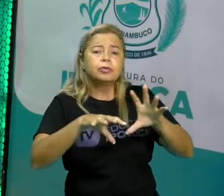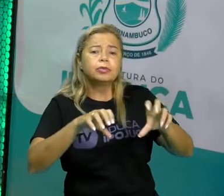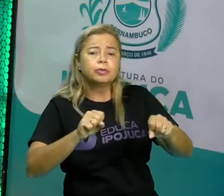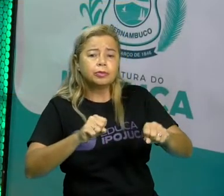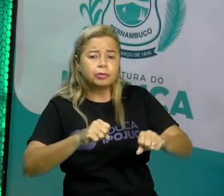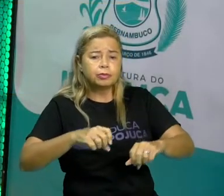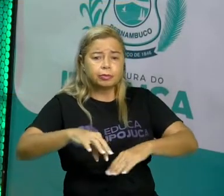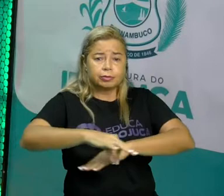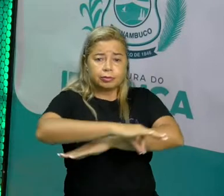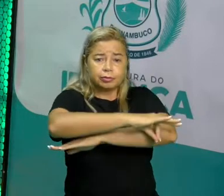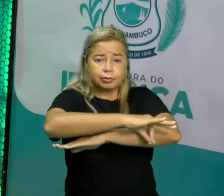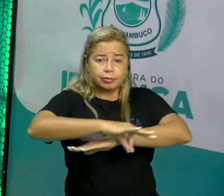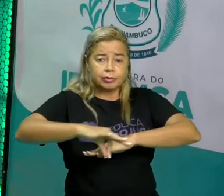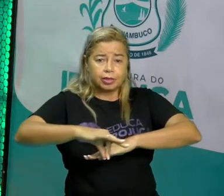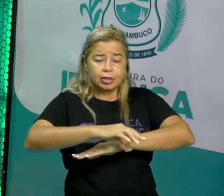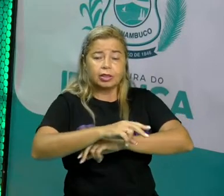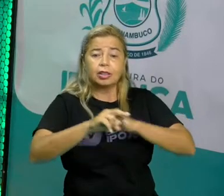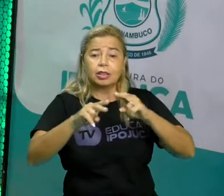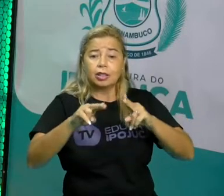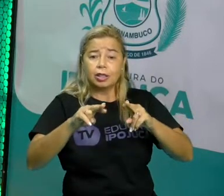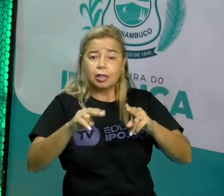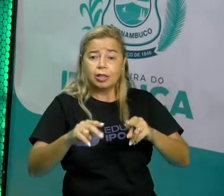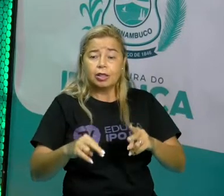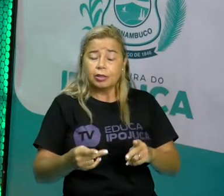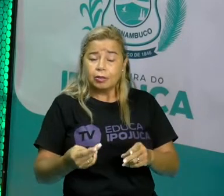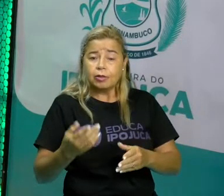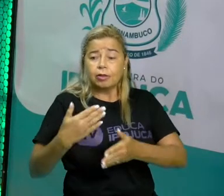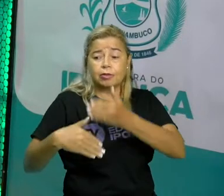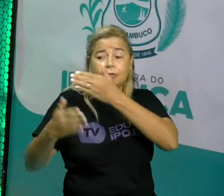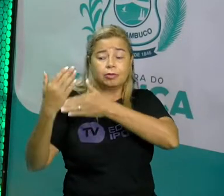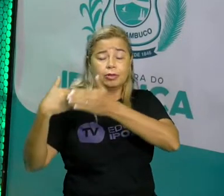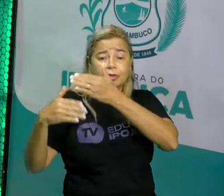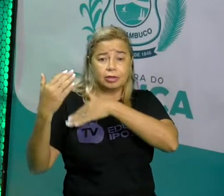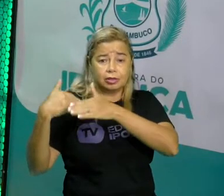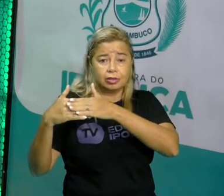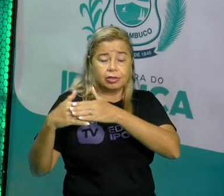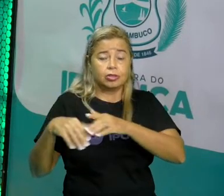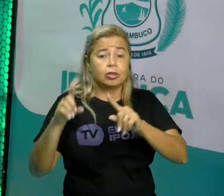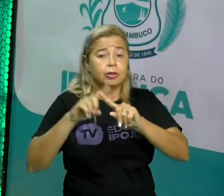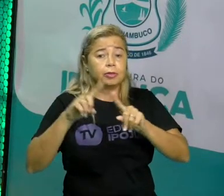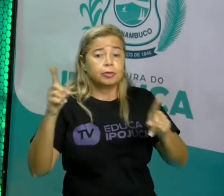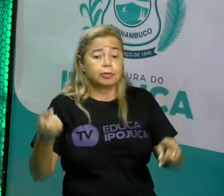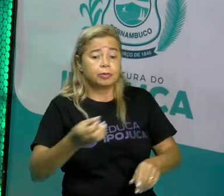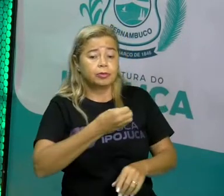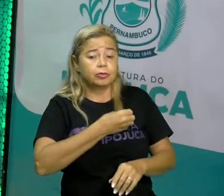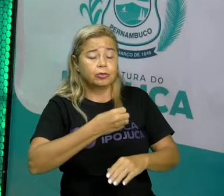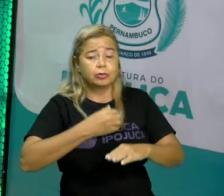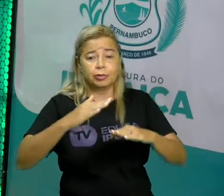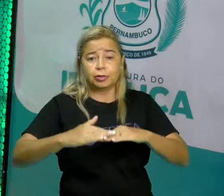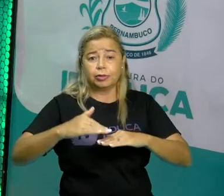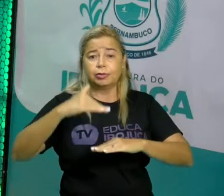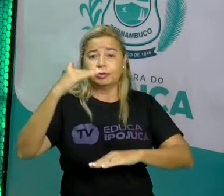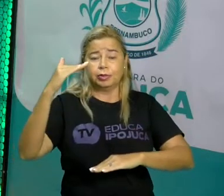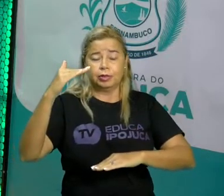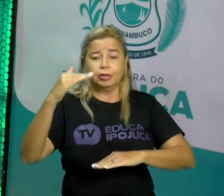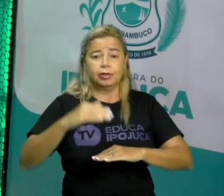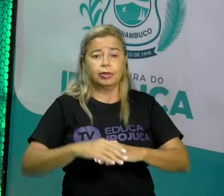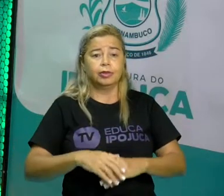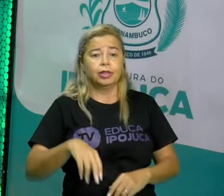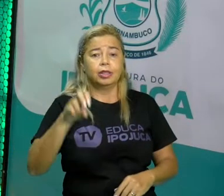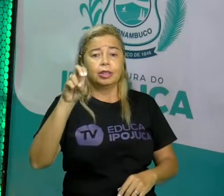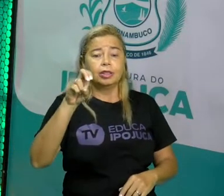é igual ao do slide anterior. Mas se você observar, os números estão maiores. Ó. 50,